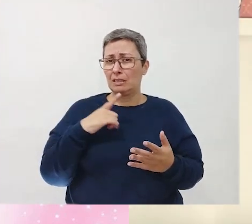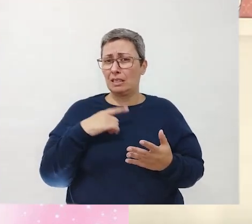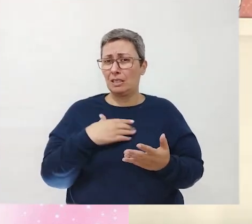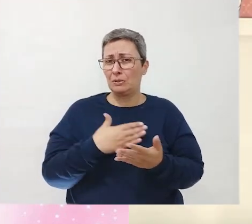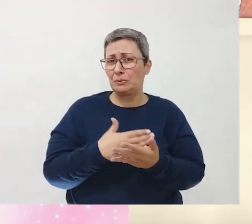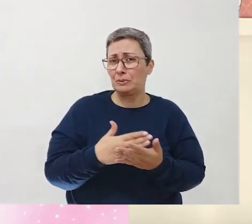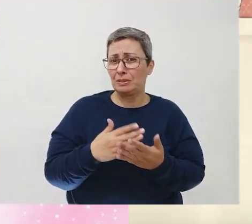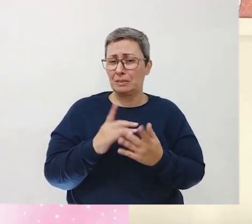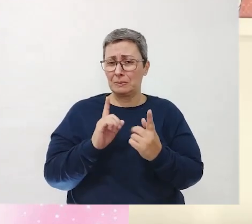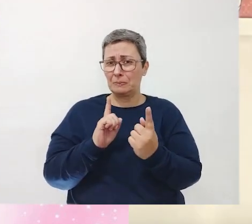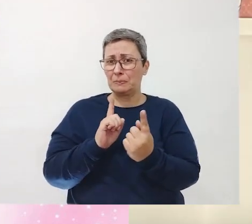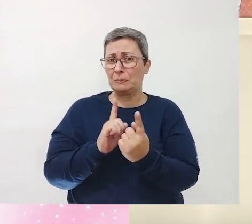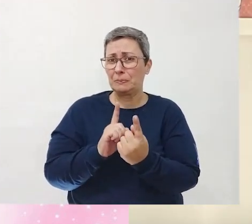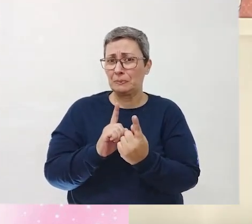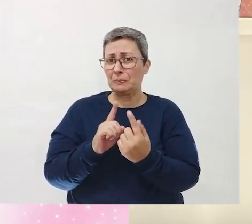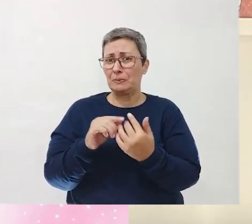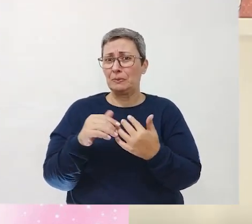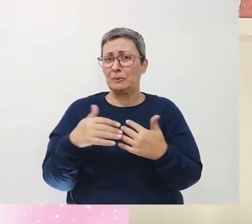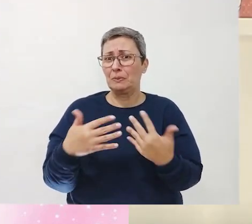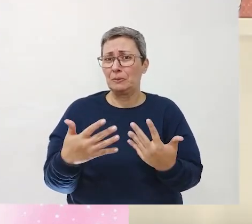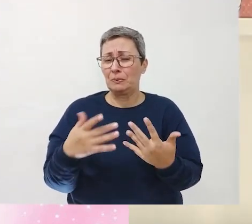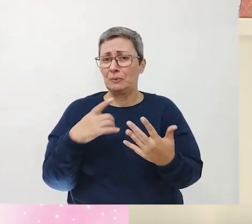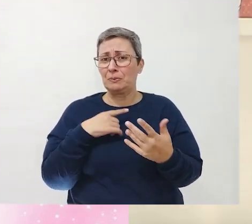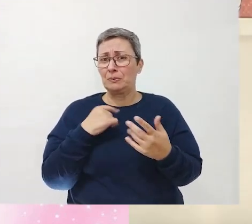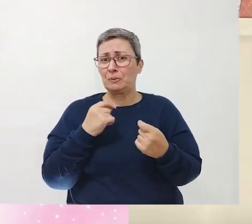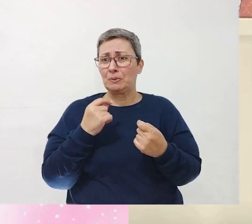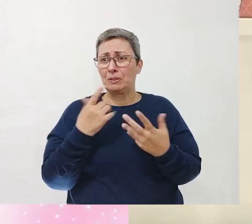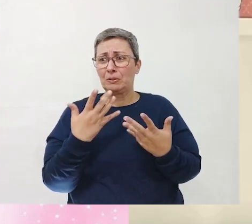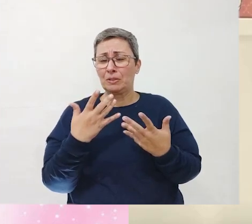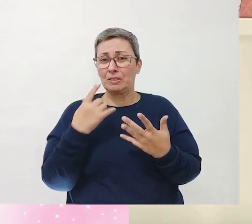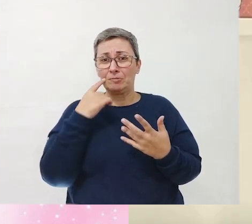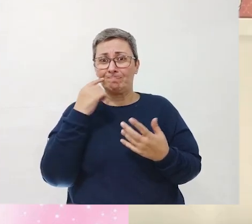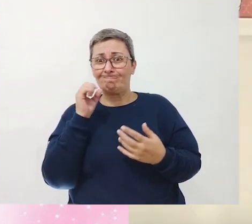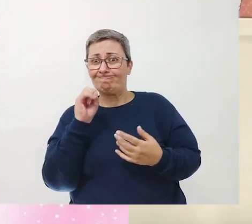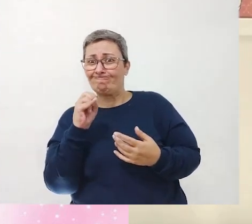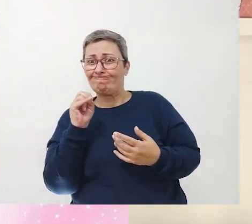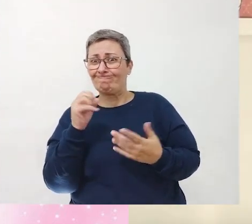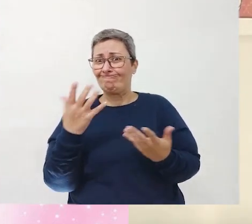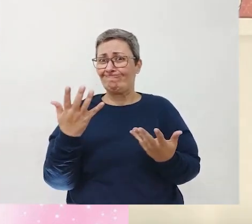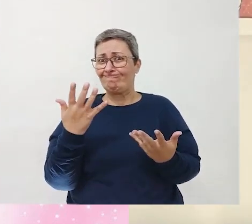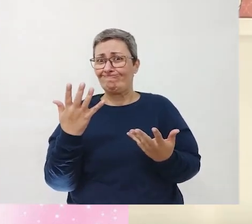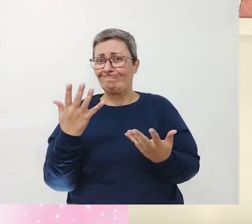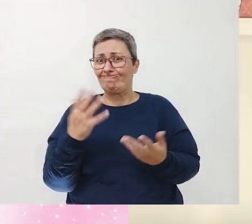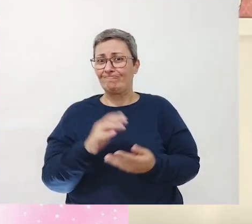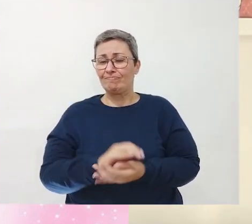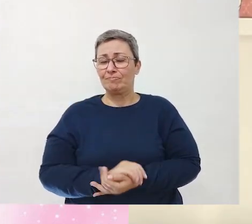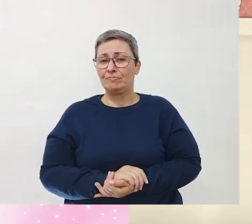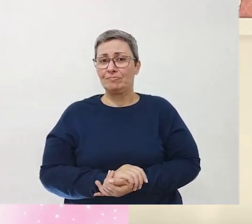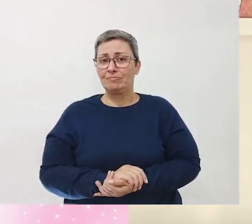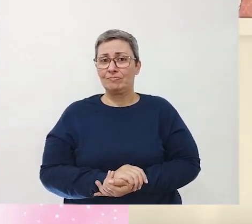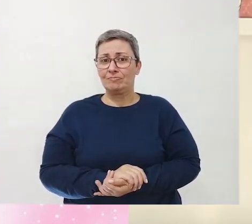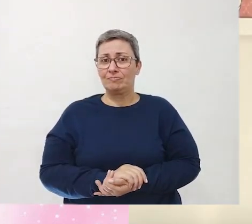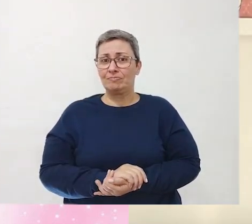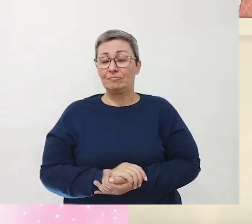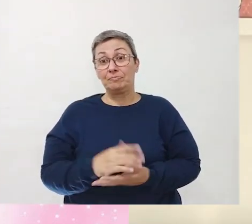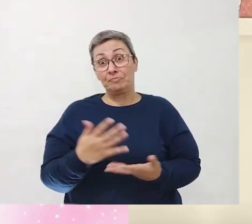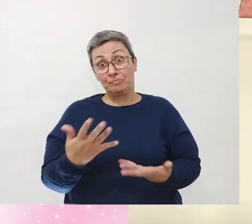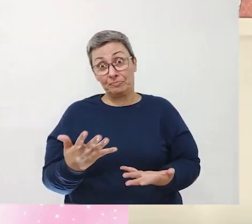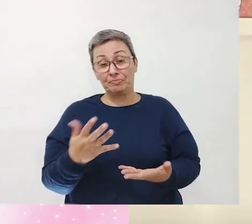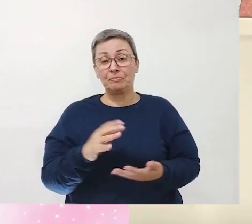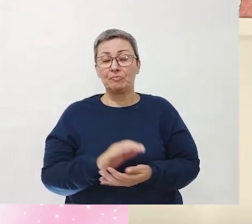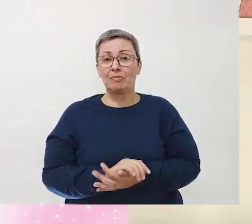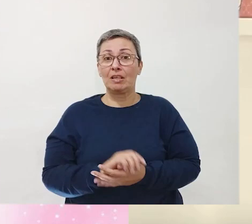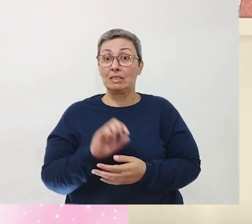Você tem ou teve dificuldade de iniciar uma aproximação quando se interessou em paquerar alguém?